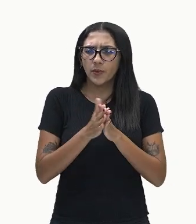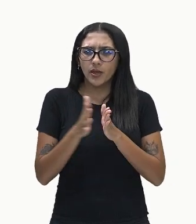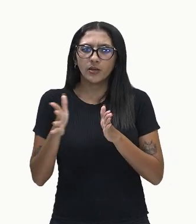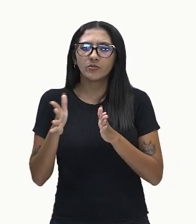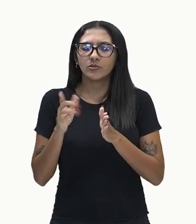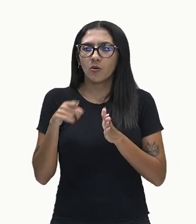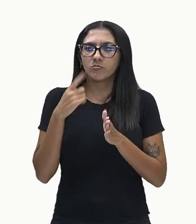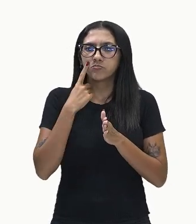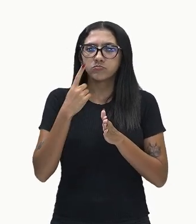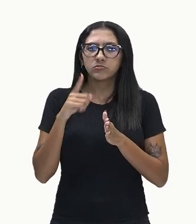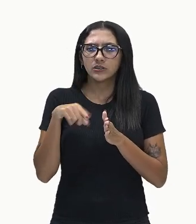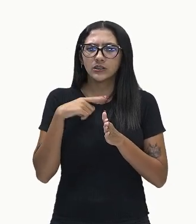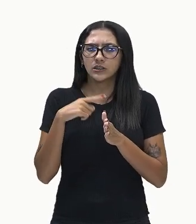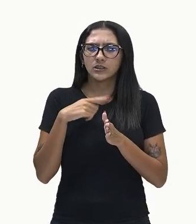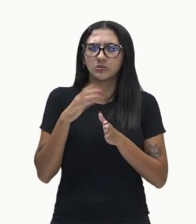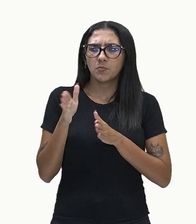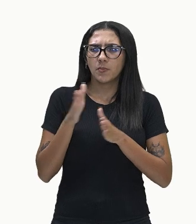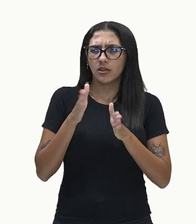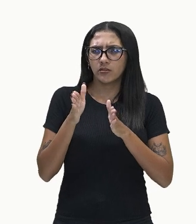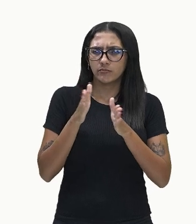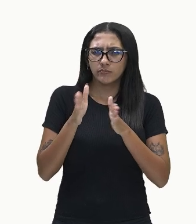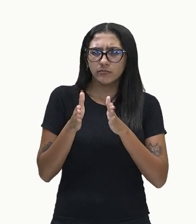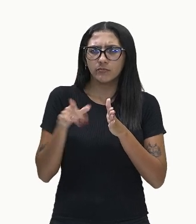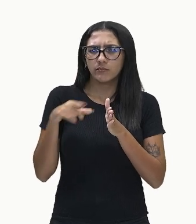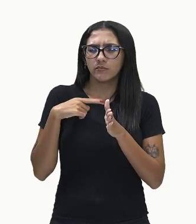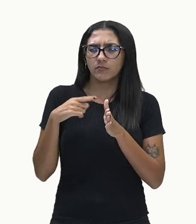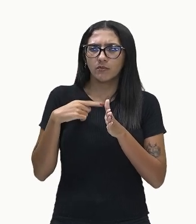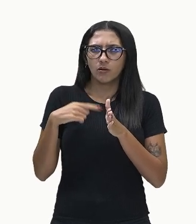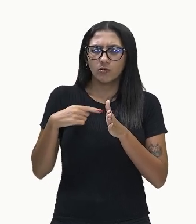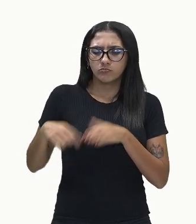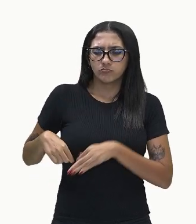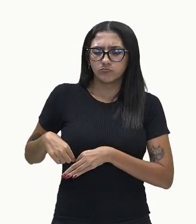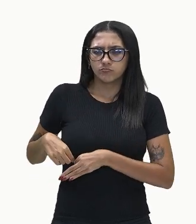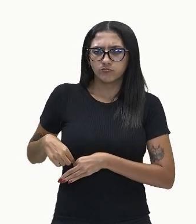que ele é liberado, que ele está